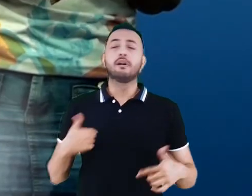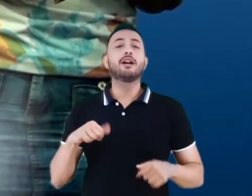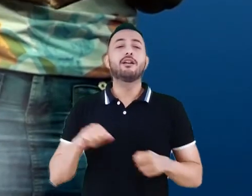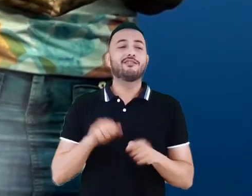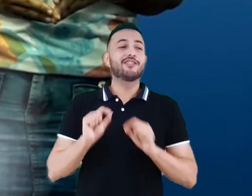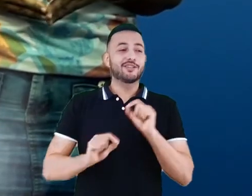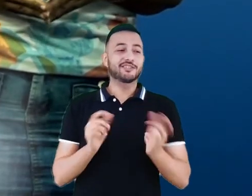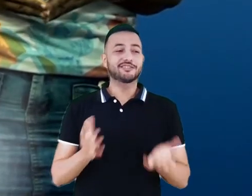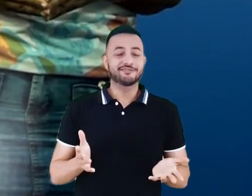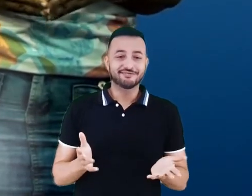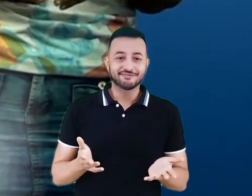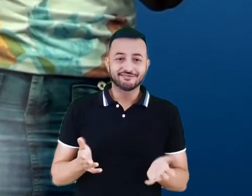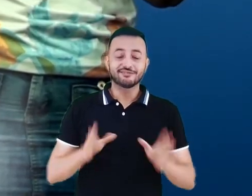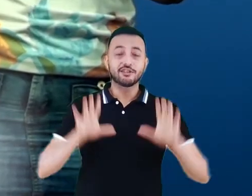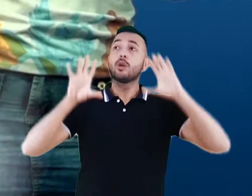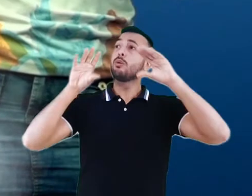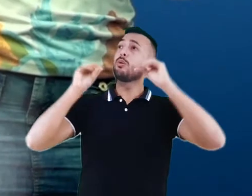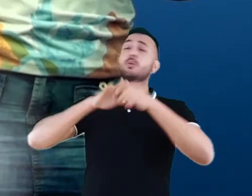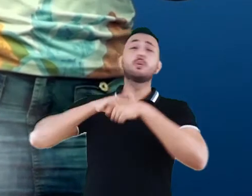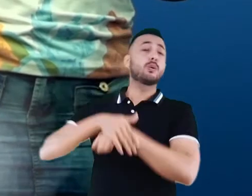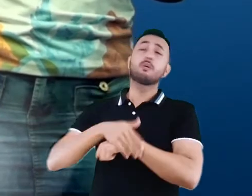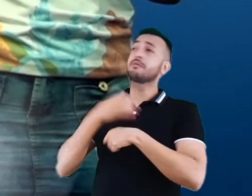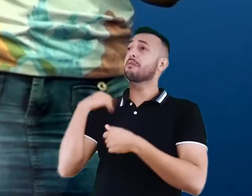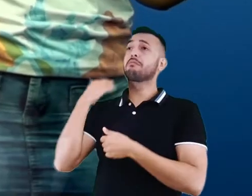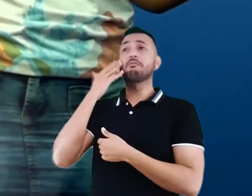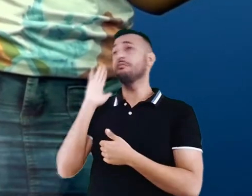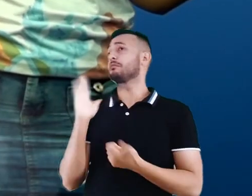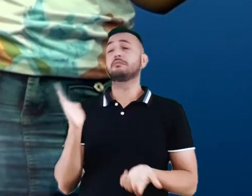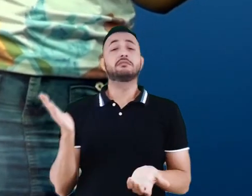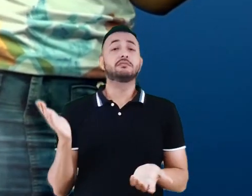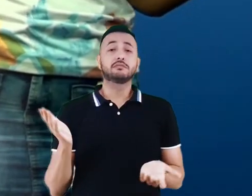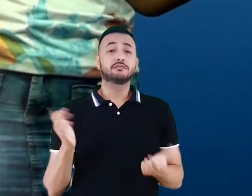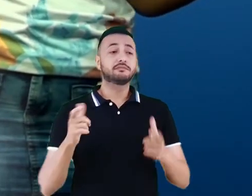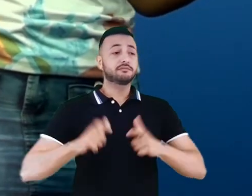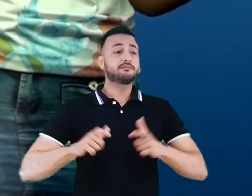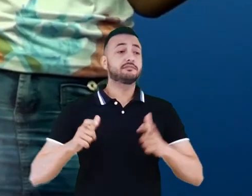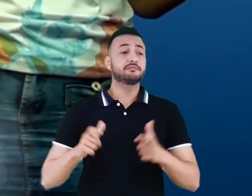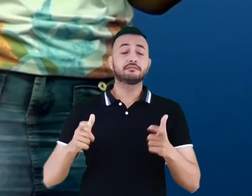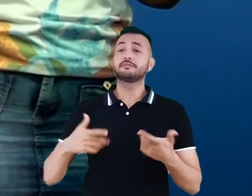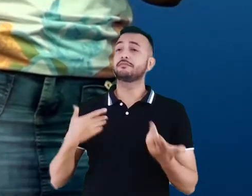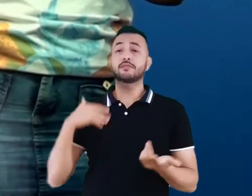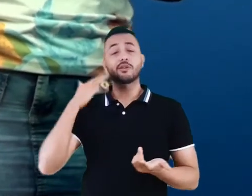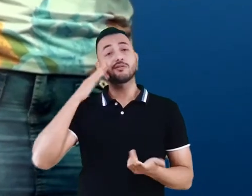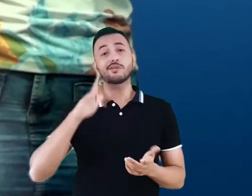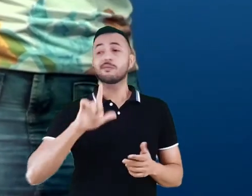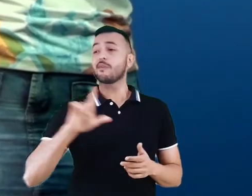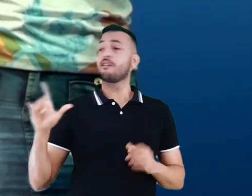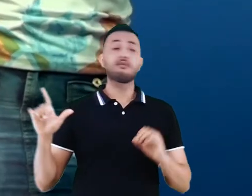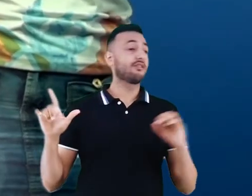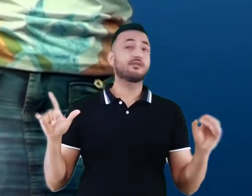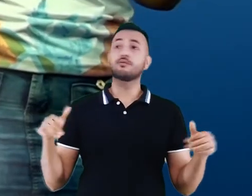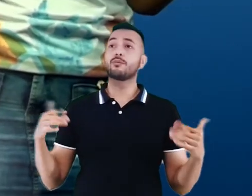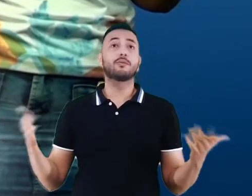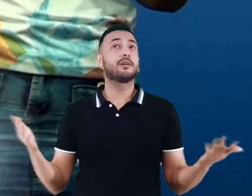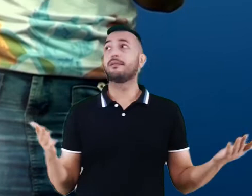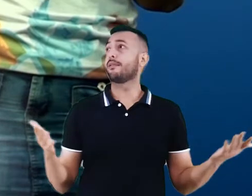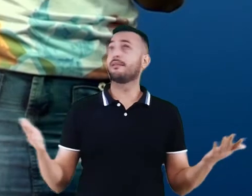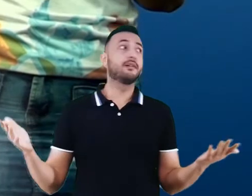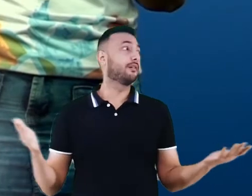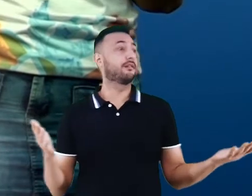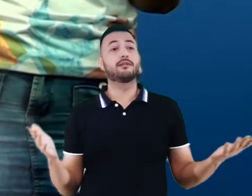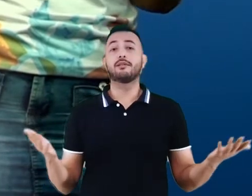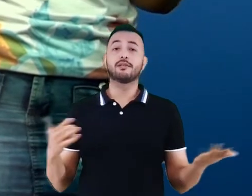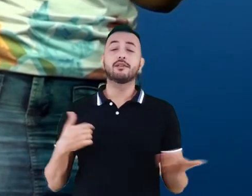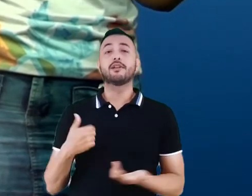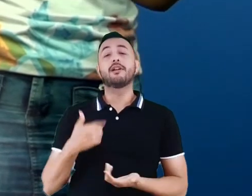pessoal? Está de noite, eu não tenho como saber a orientação, não tenho como saber qual é o leste, o oeste, qual é o norte, qual é o sul. Eu